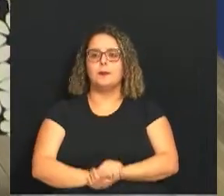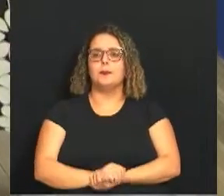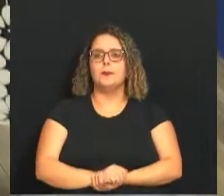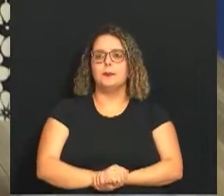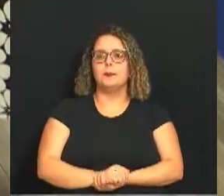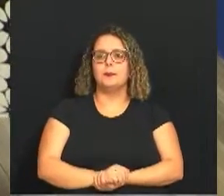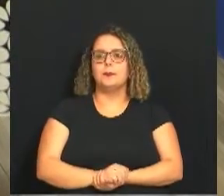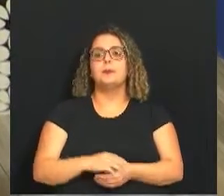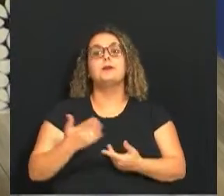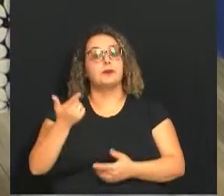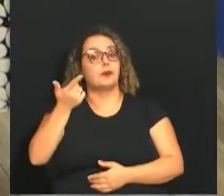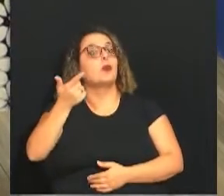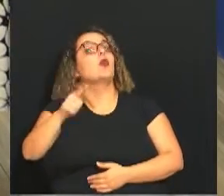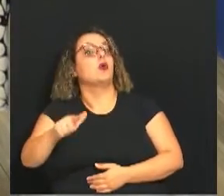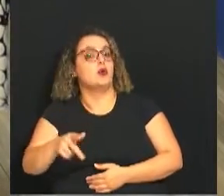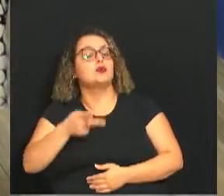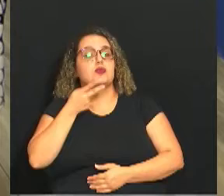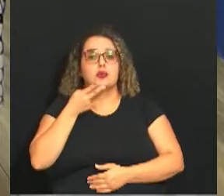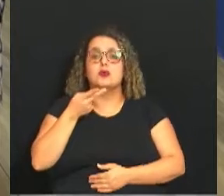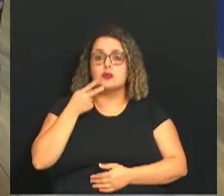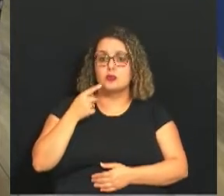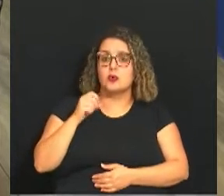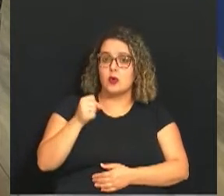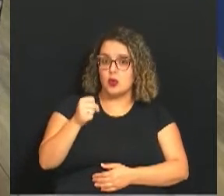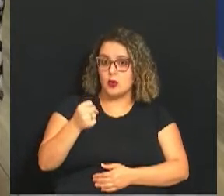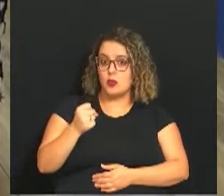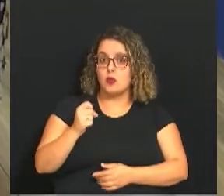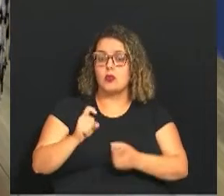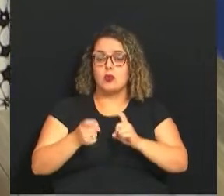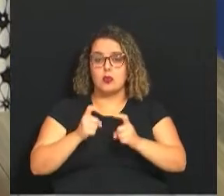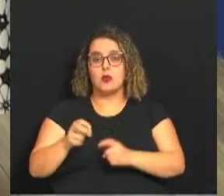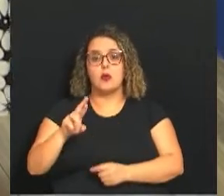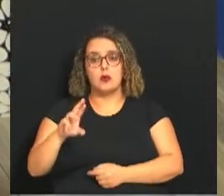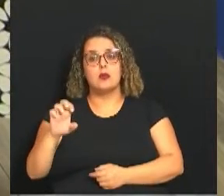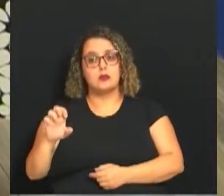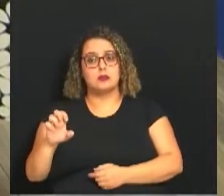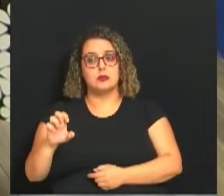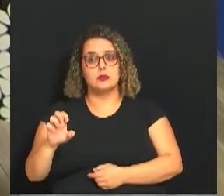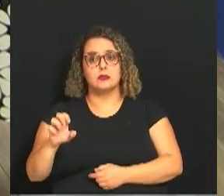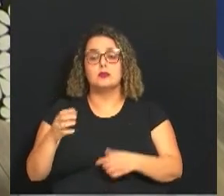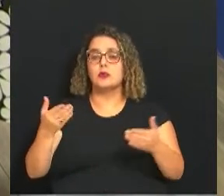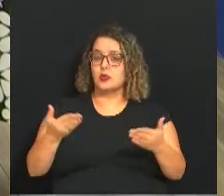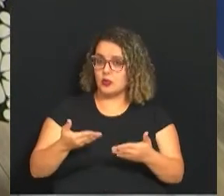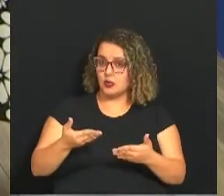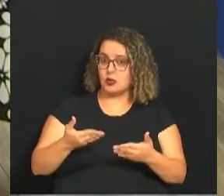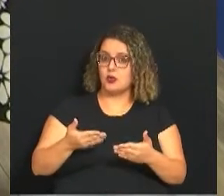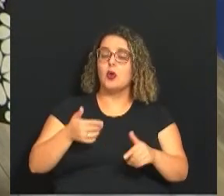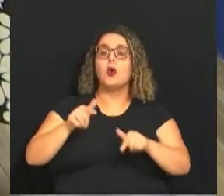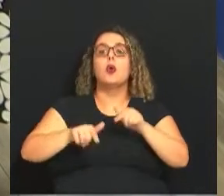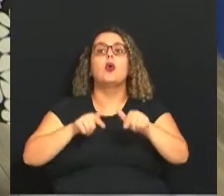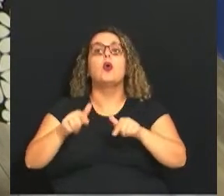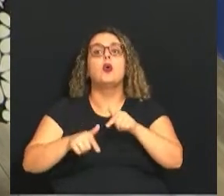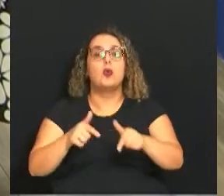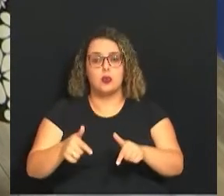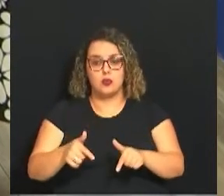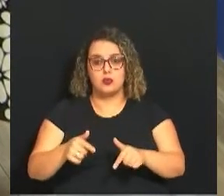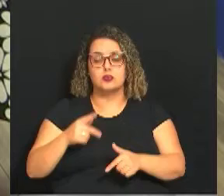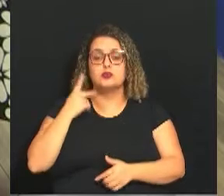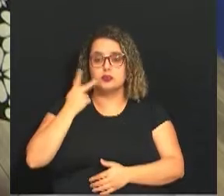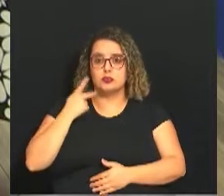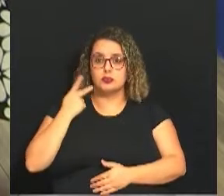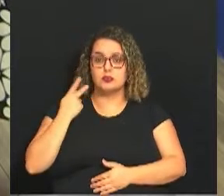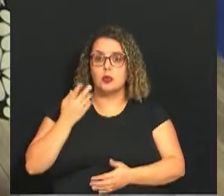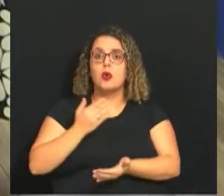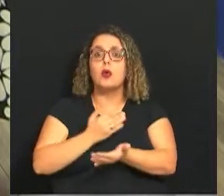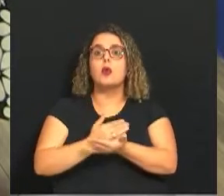gente continua falando sobre esta 8ª reunião extraordinária e agora com o trabalho dos parlamentares, e a gente começa